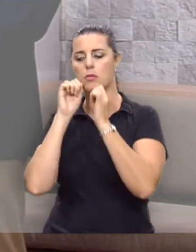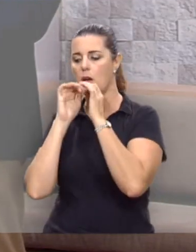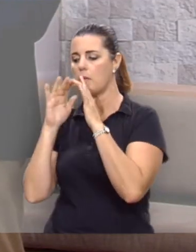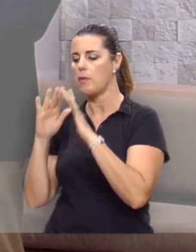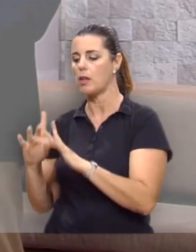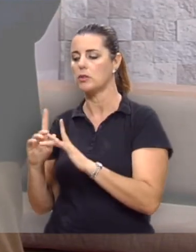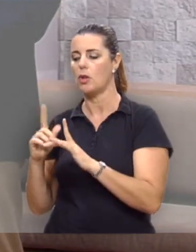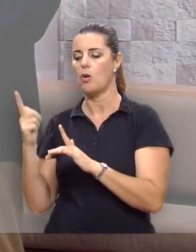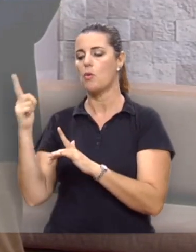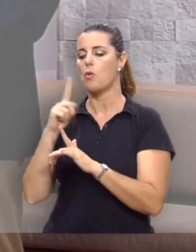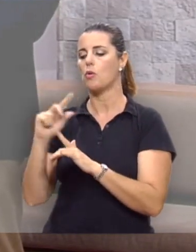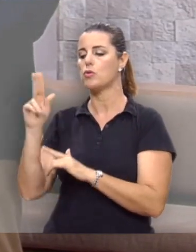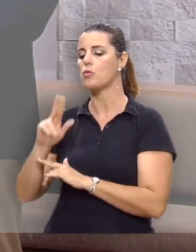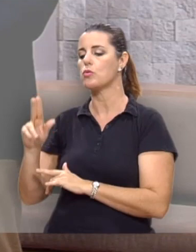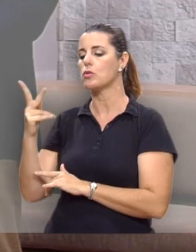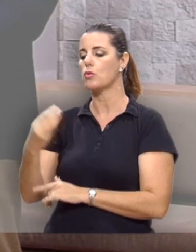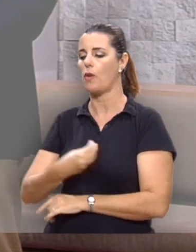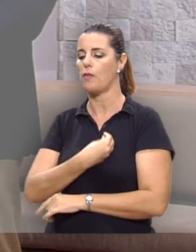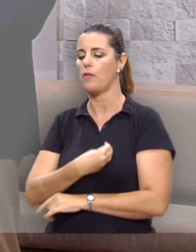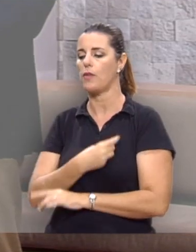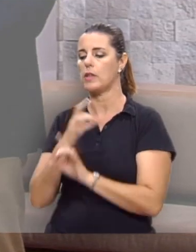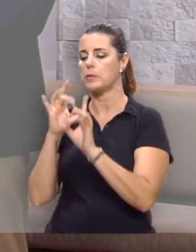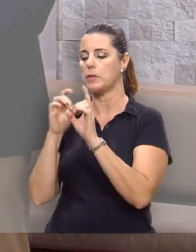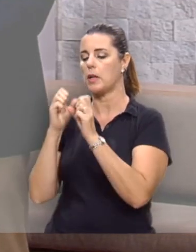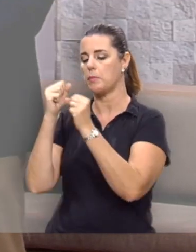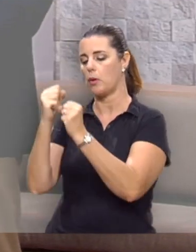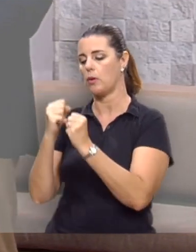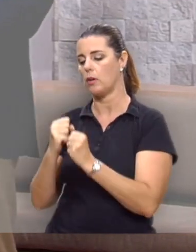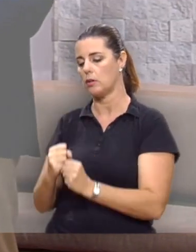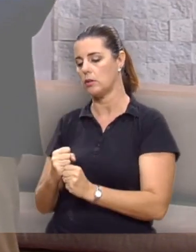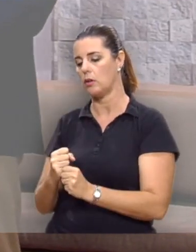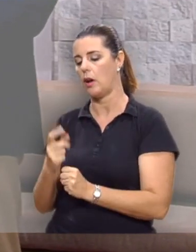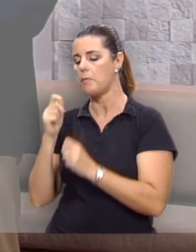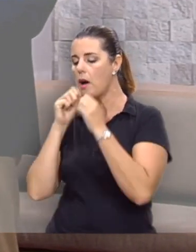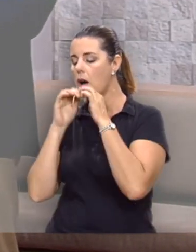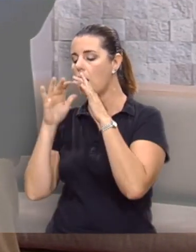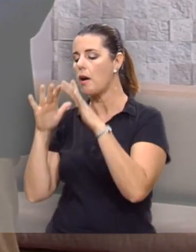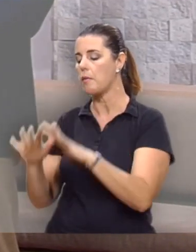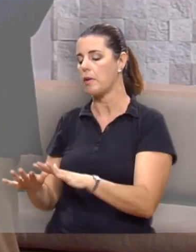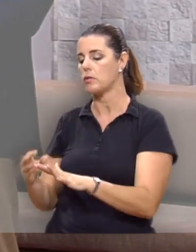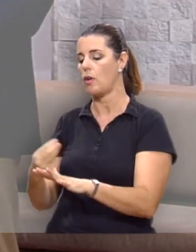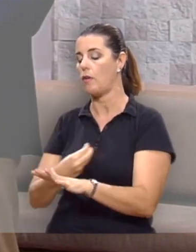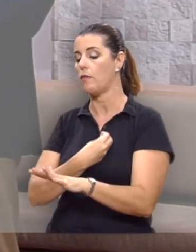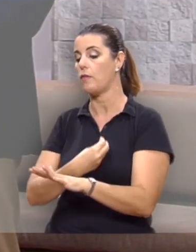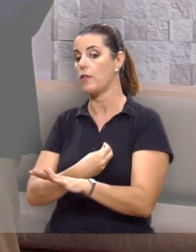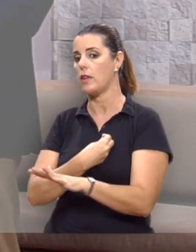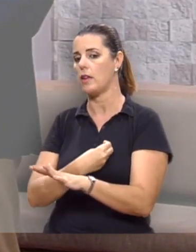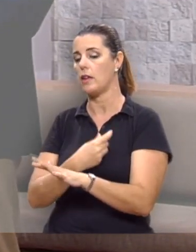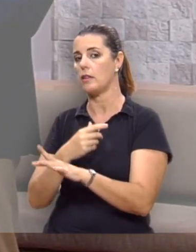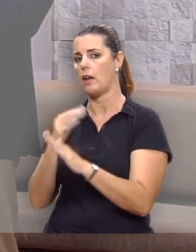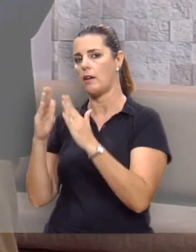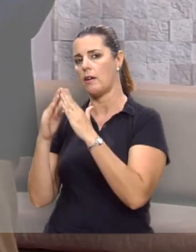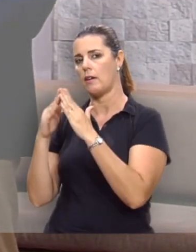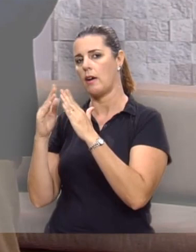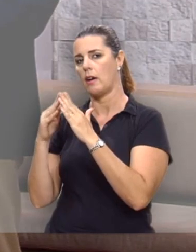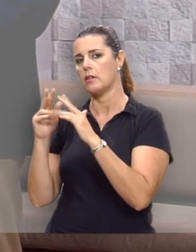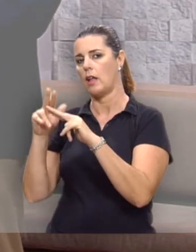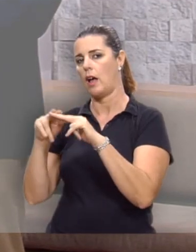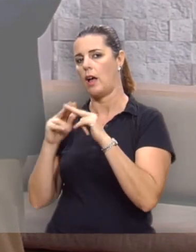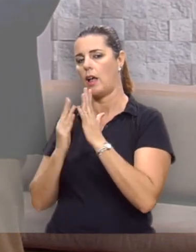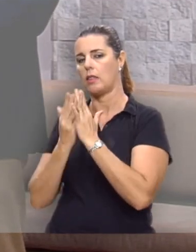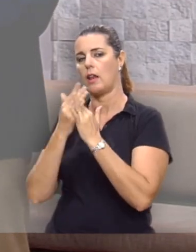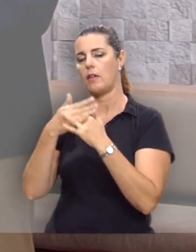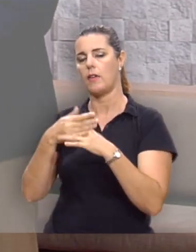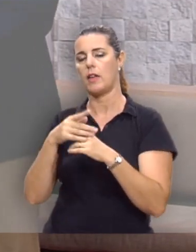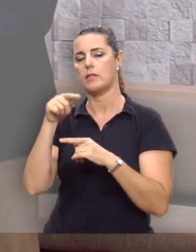o abençoe. Obrigado, que Deus, querido, continue usando o Senhor de maneira poderosa para abençoar tantas vidas e tantos lares por